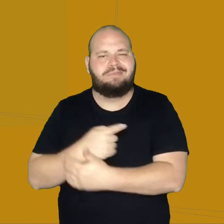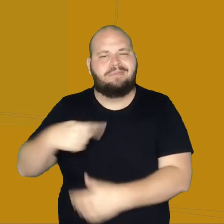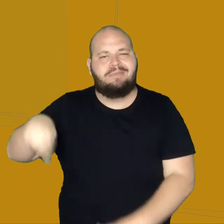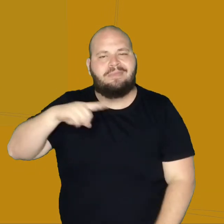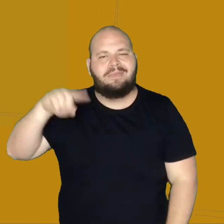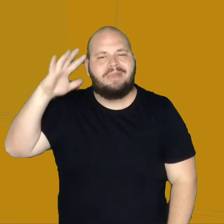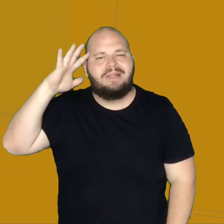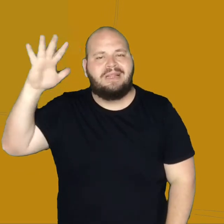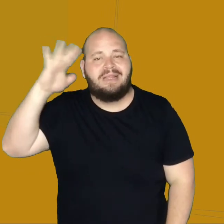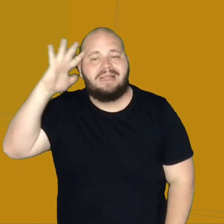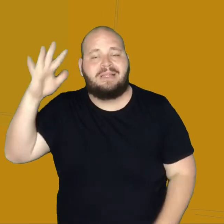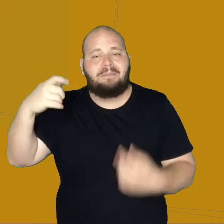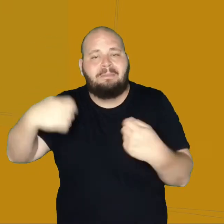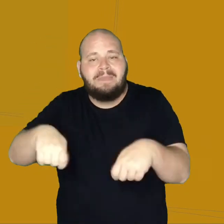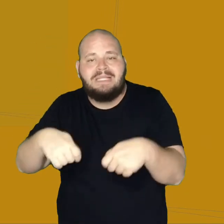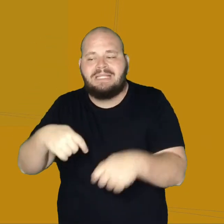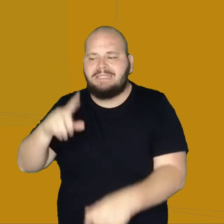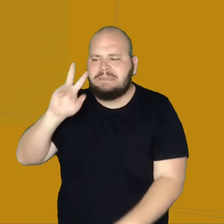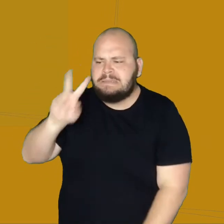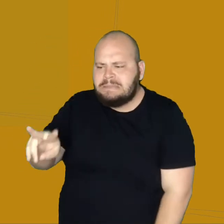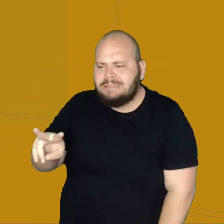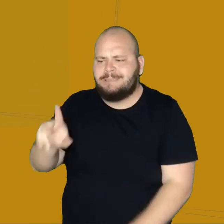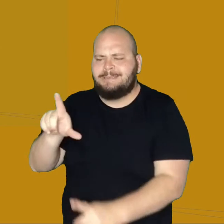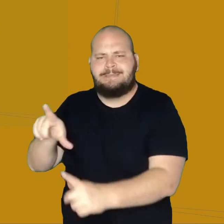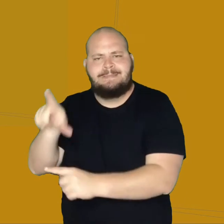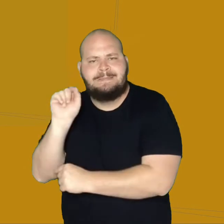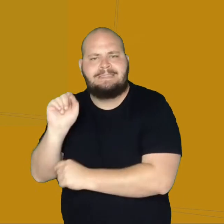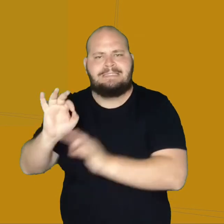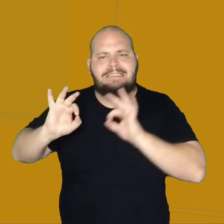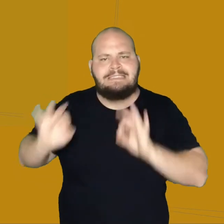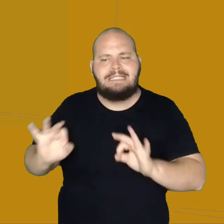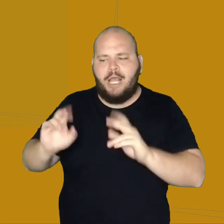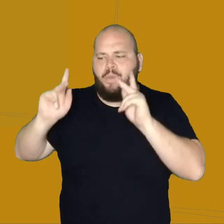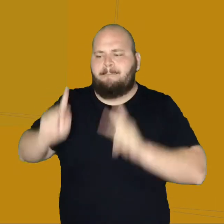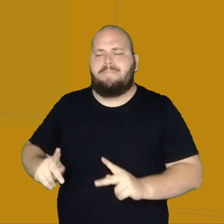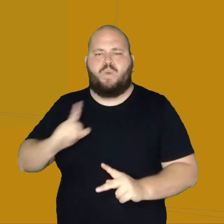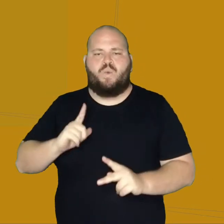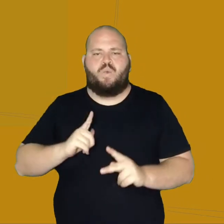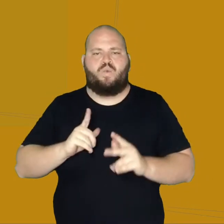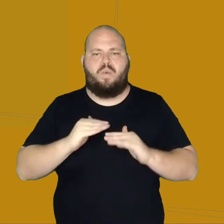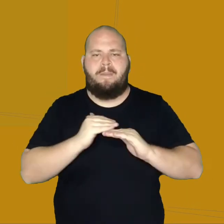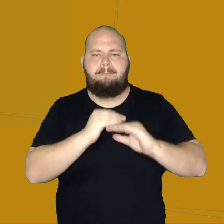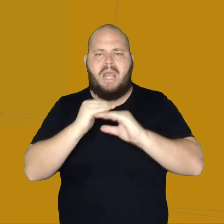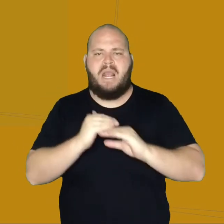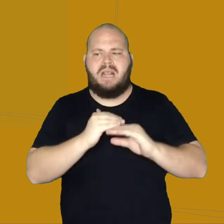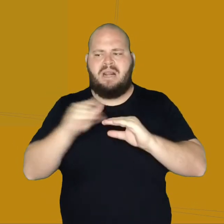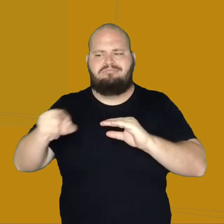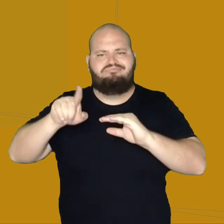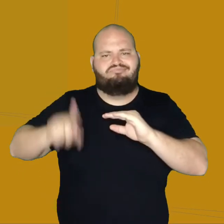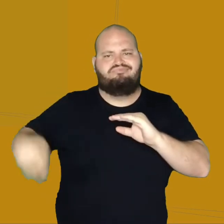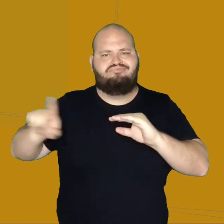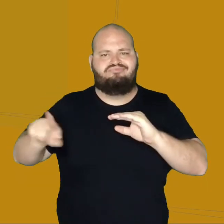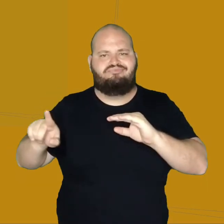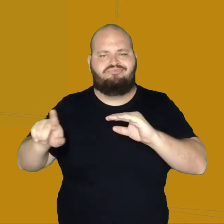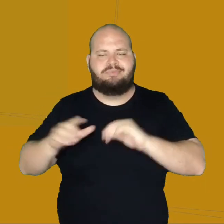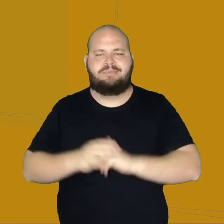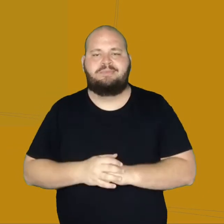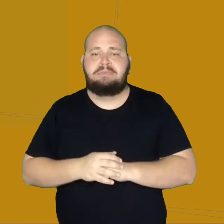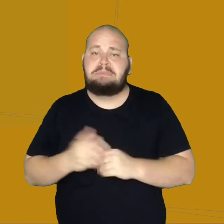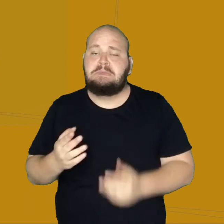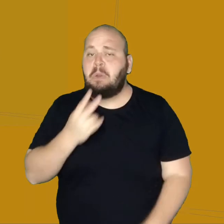Simão Bacamarte. Vocês sabiam que existiram no século XIX as mais absurdas teses, muitas ligadas diretamente